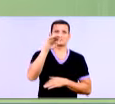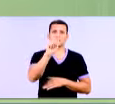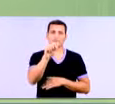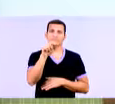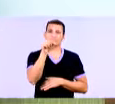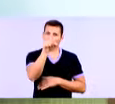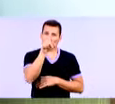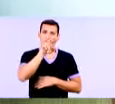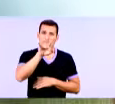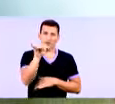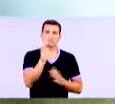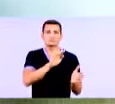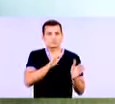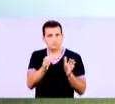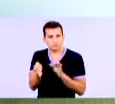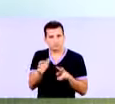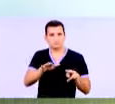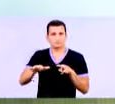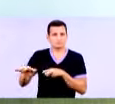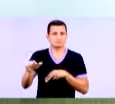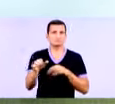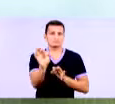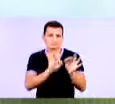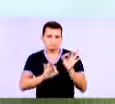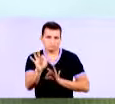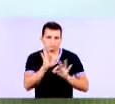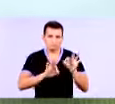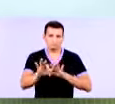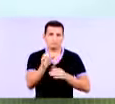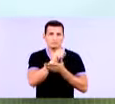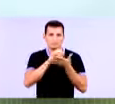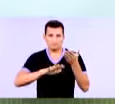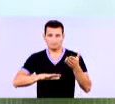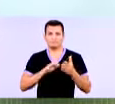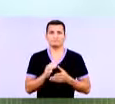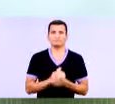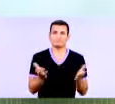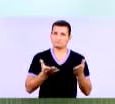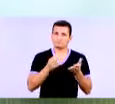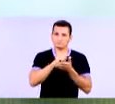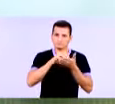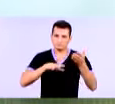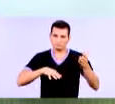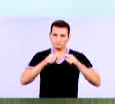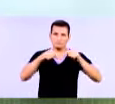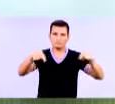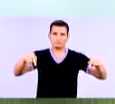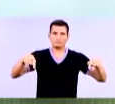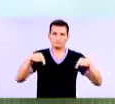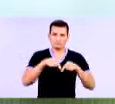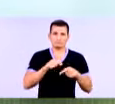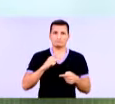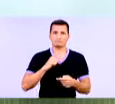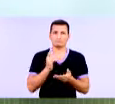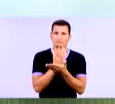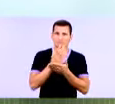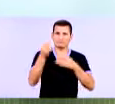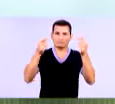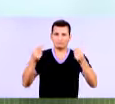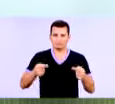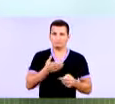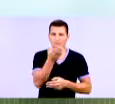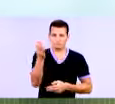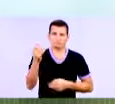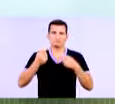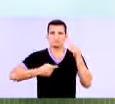para desenvolver as atividades. Mas por falar em atividades então, vamos passar para a atividade de sala. Tem algumas questões para você